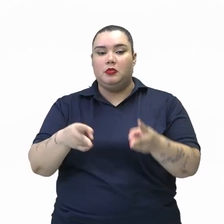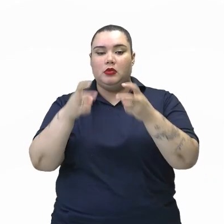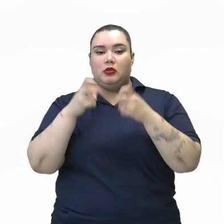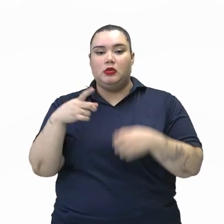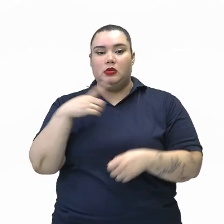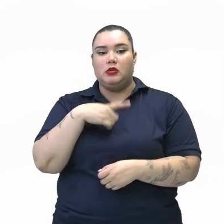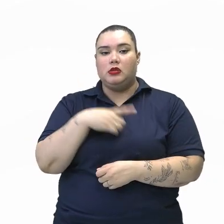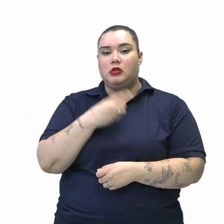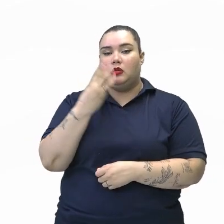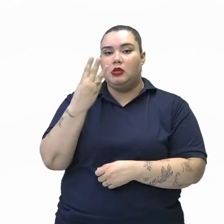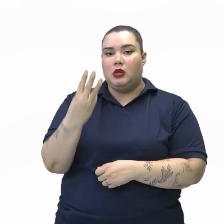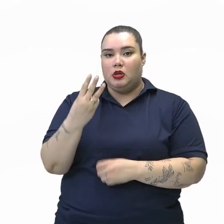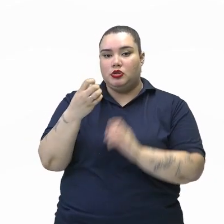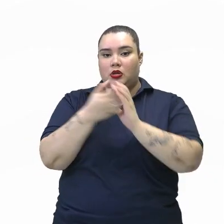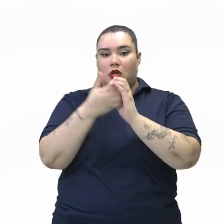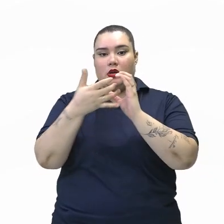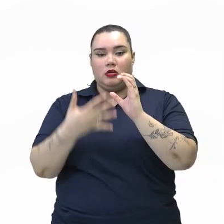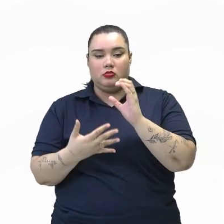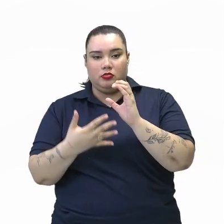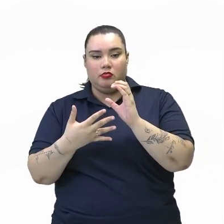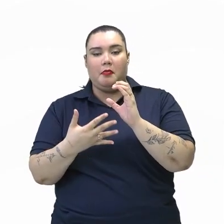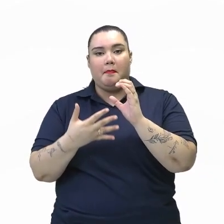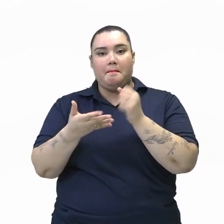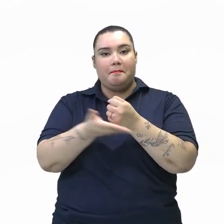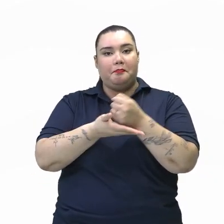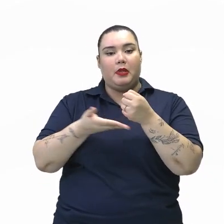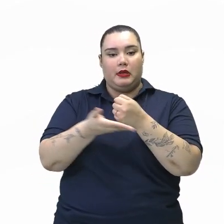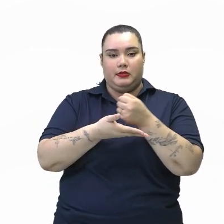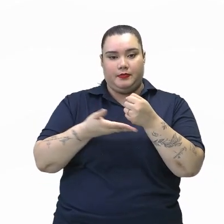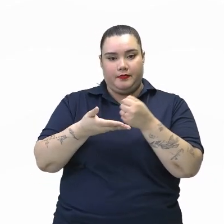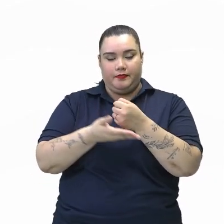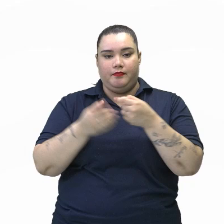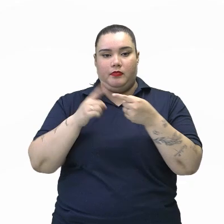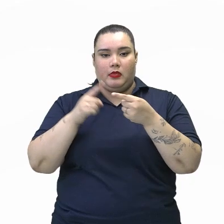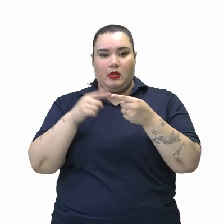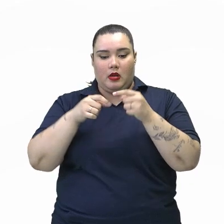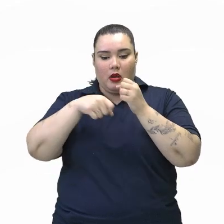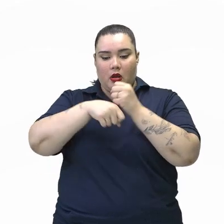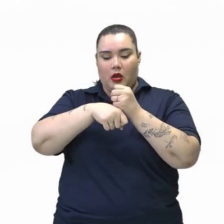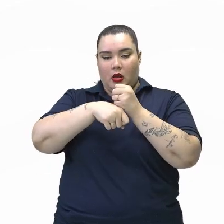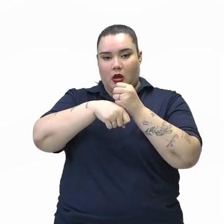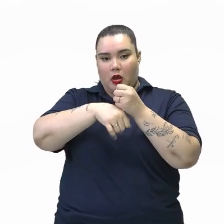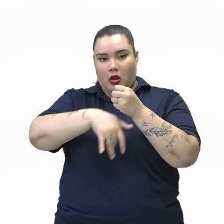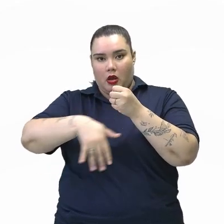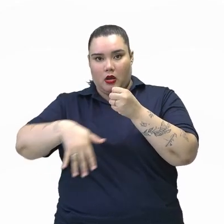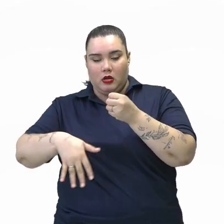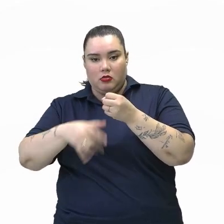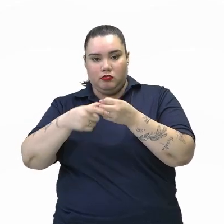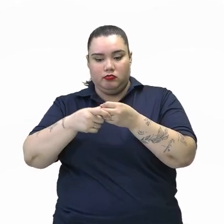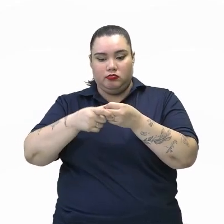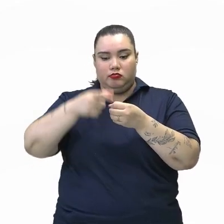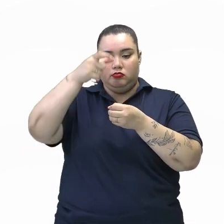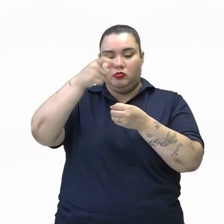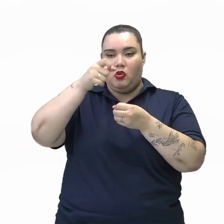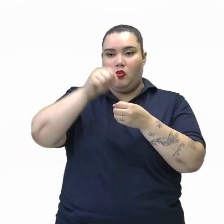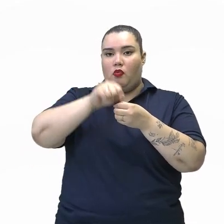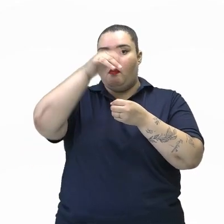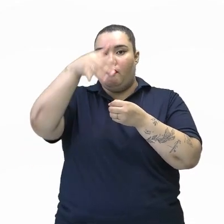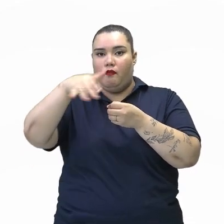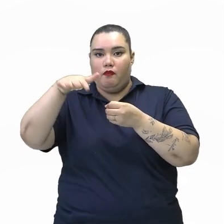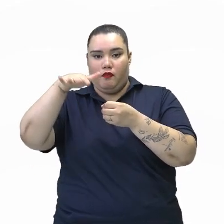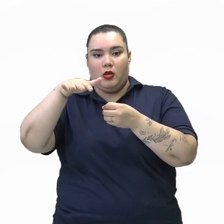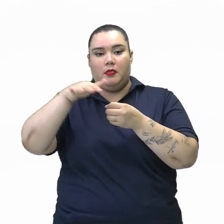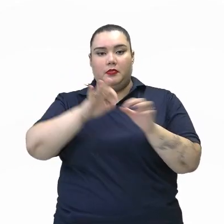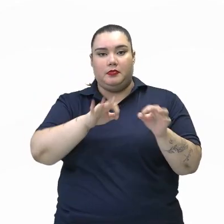a presença de 3 órgãos vegetais básicos. Nós temos a raiz, o caule e a